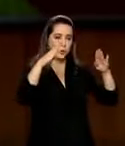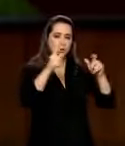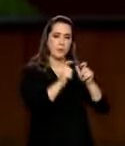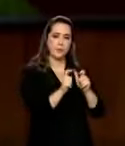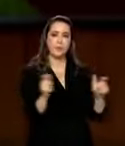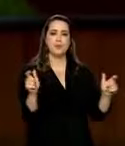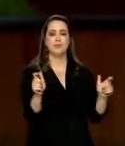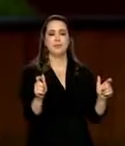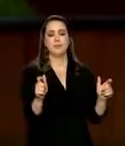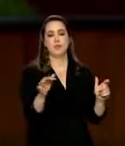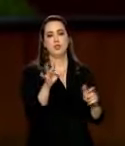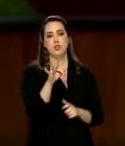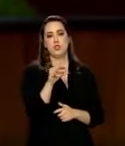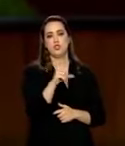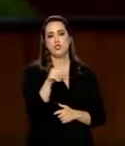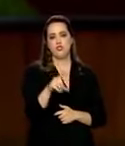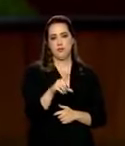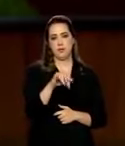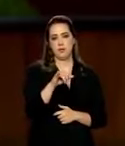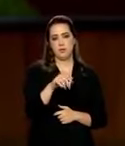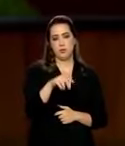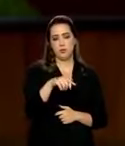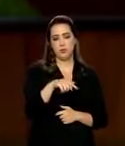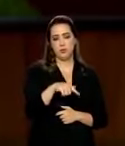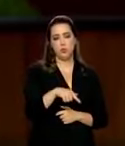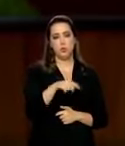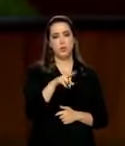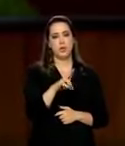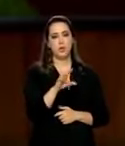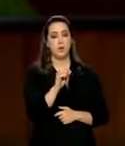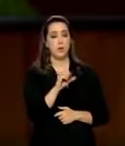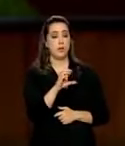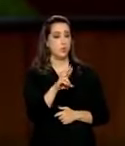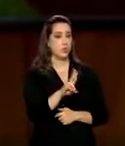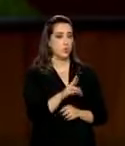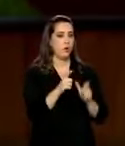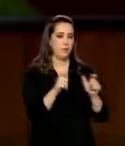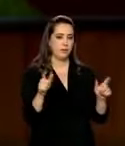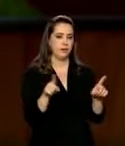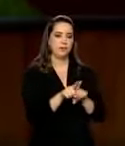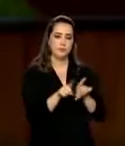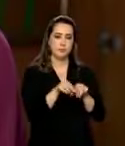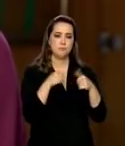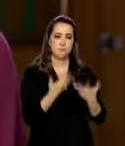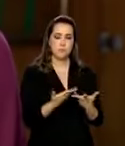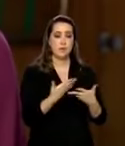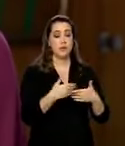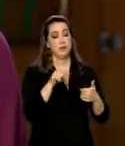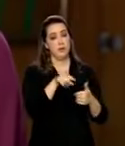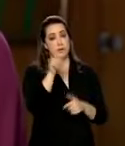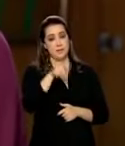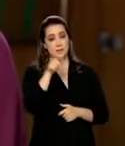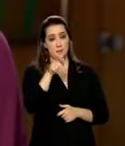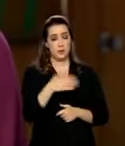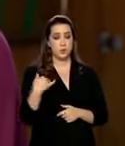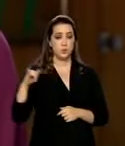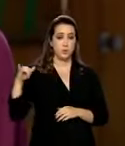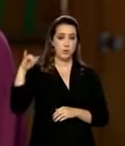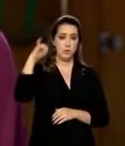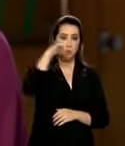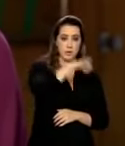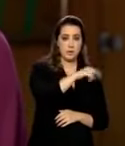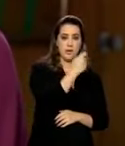já começa a receber voos internacionais. Então, teve muita gente que, ao sendo reativado o turismo, em vez de pousar na Argentina e